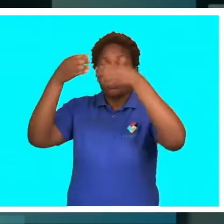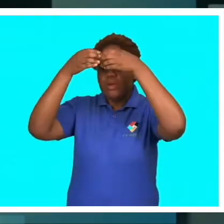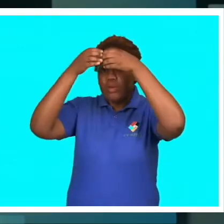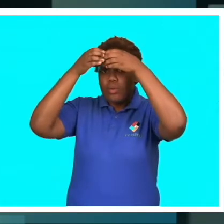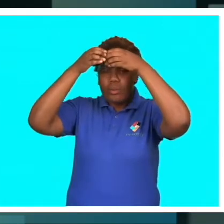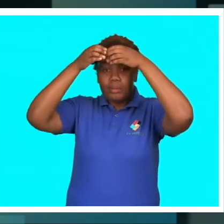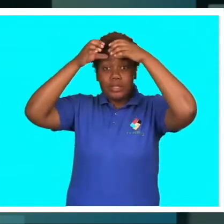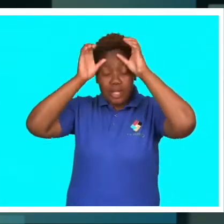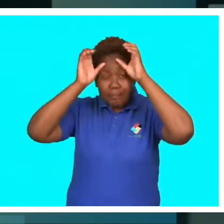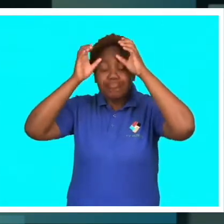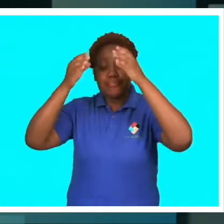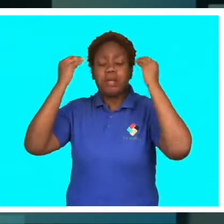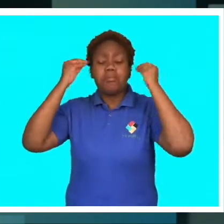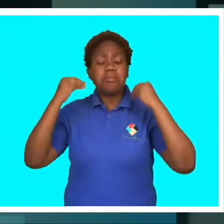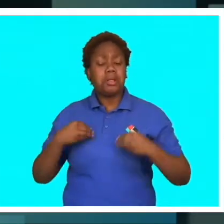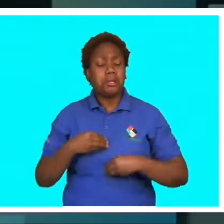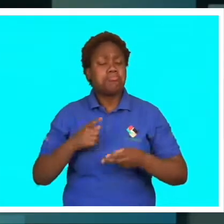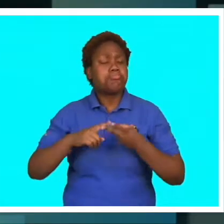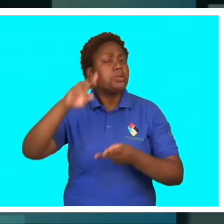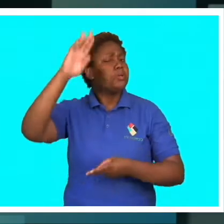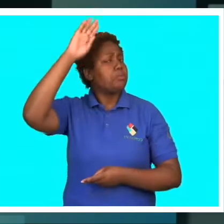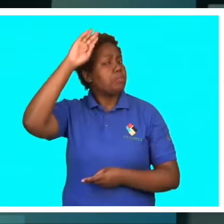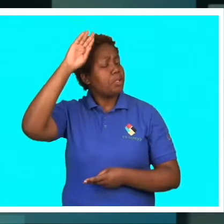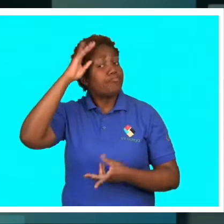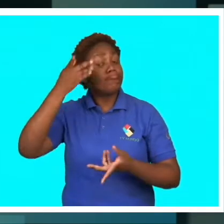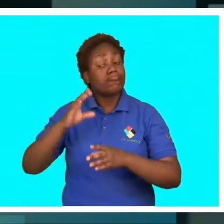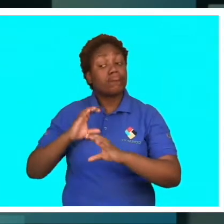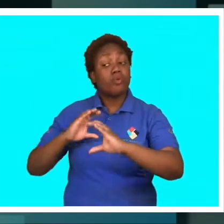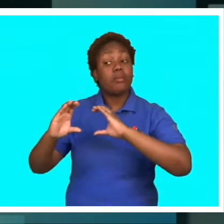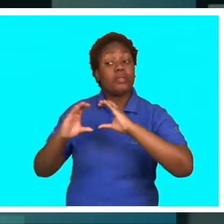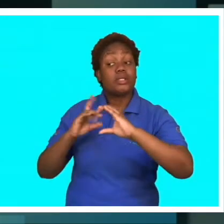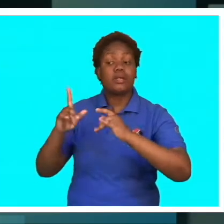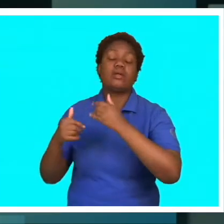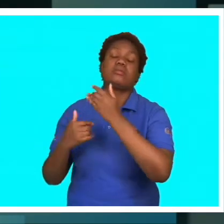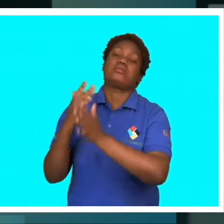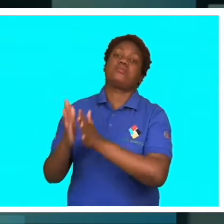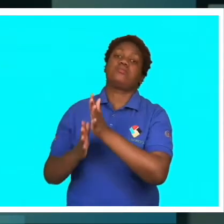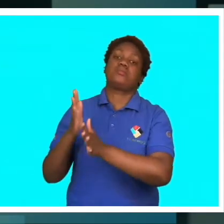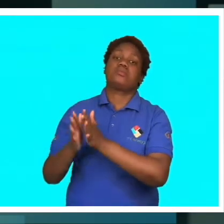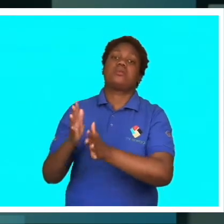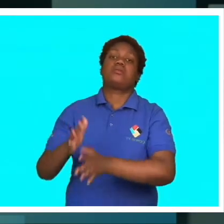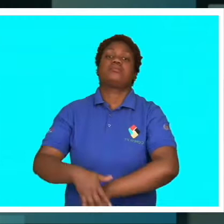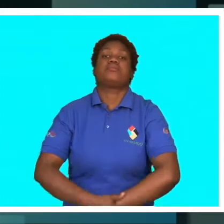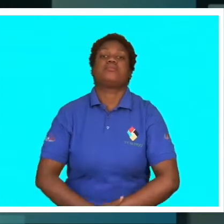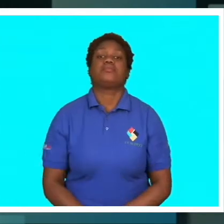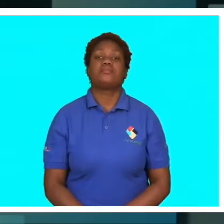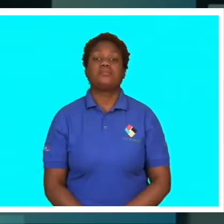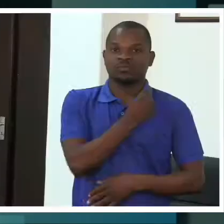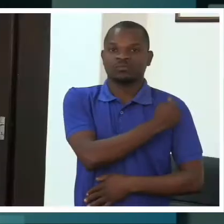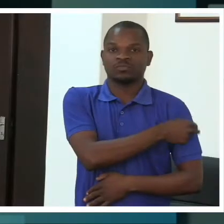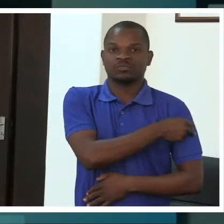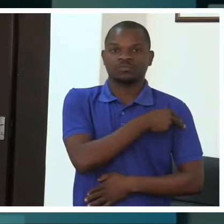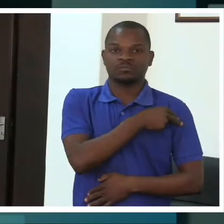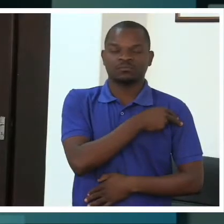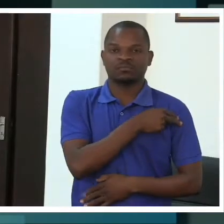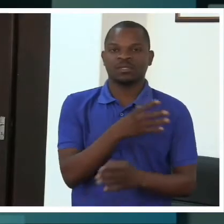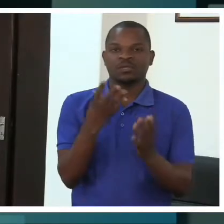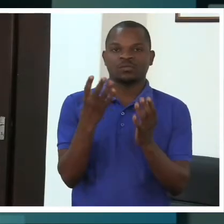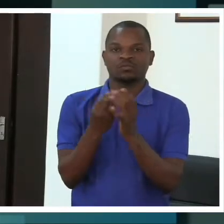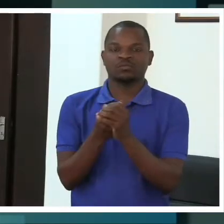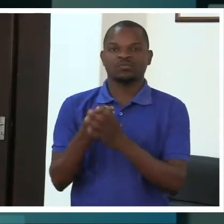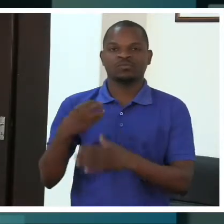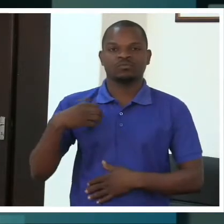de Maputo prevê capacitar seus profissionais em língua de sinais de Moçambique. O plano